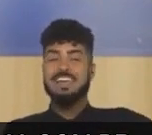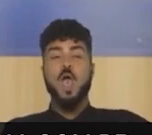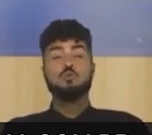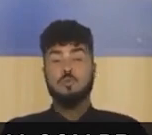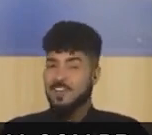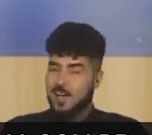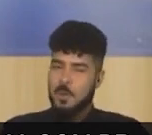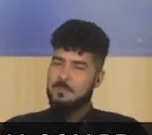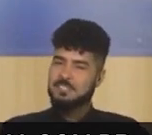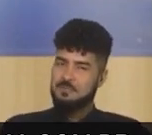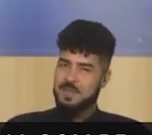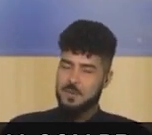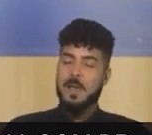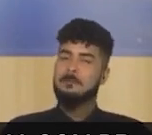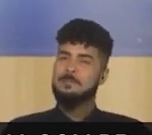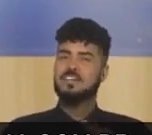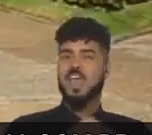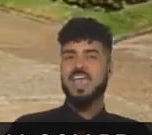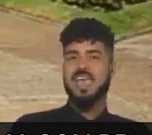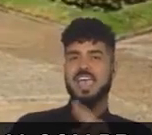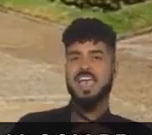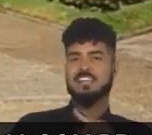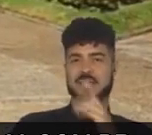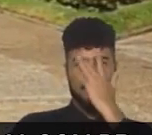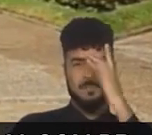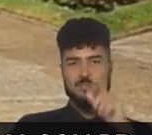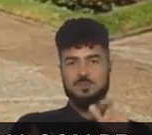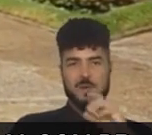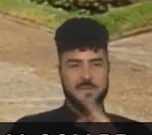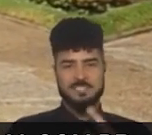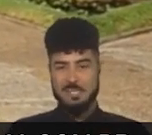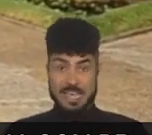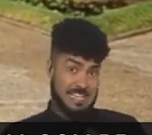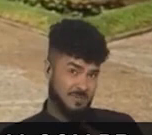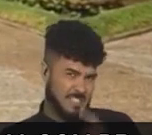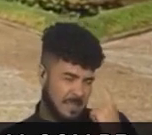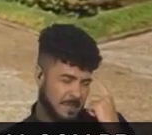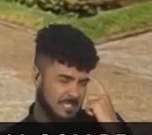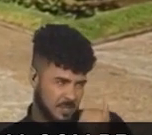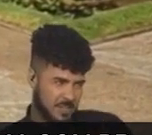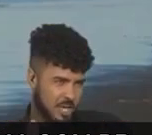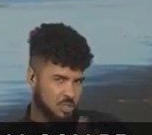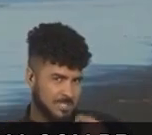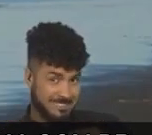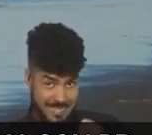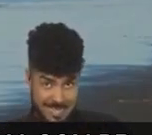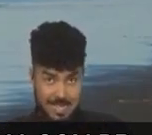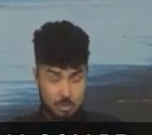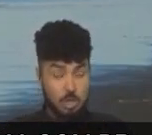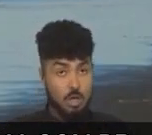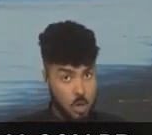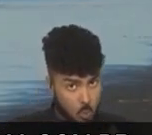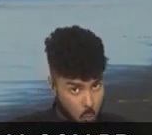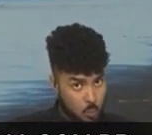resultando em mais emprego e renda para os brasileiros. E para quem está pensando em viajar neste ano, todo cuidado é